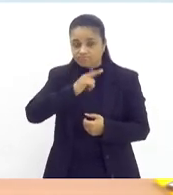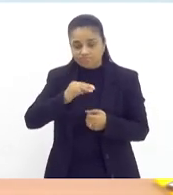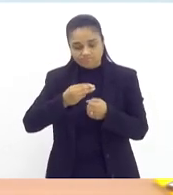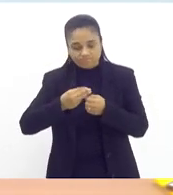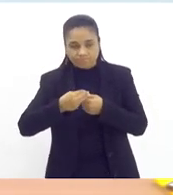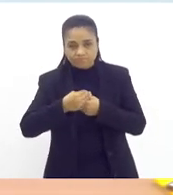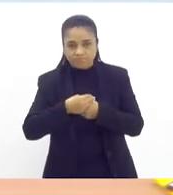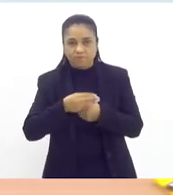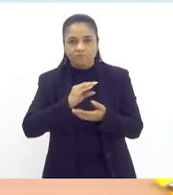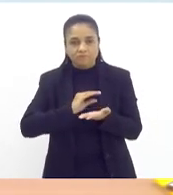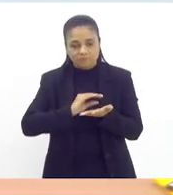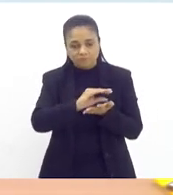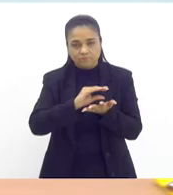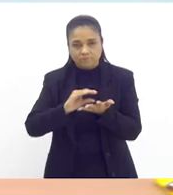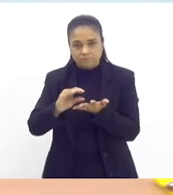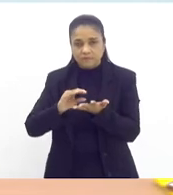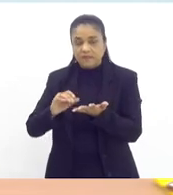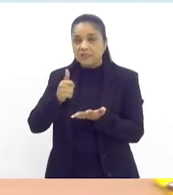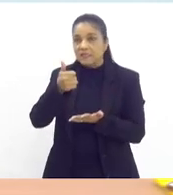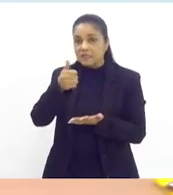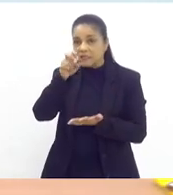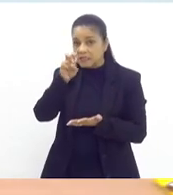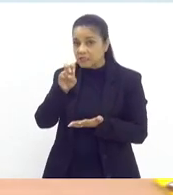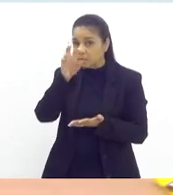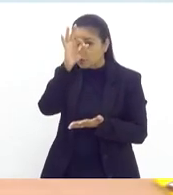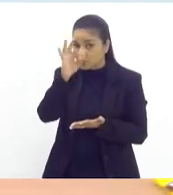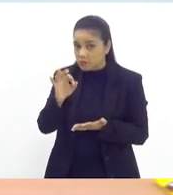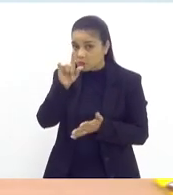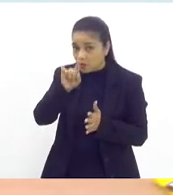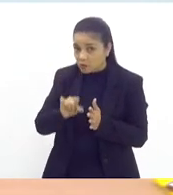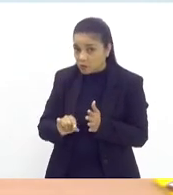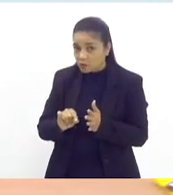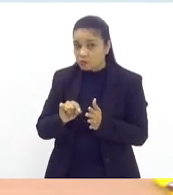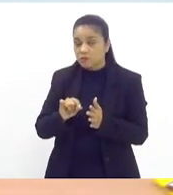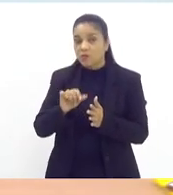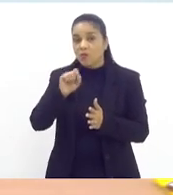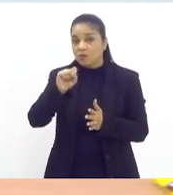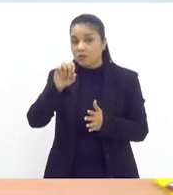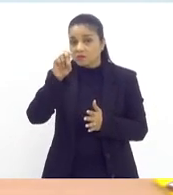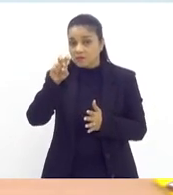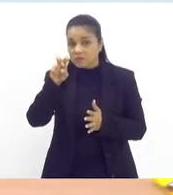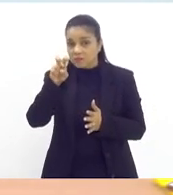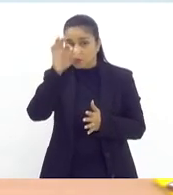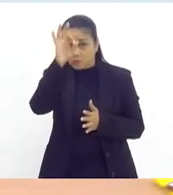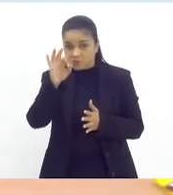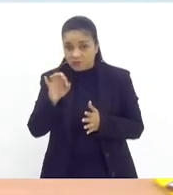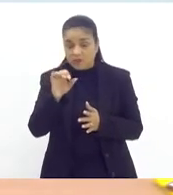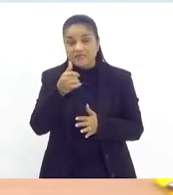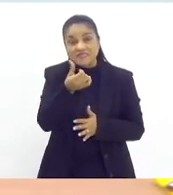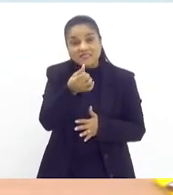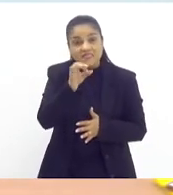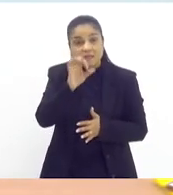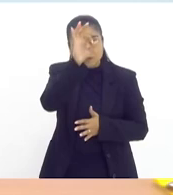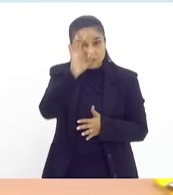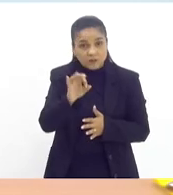aumentam a participação no bolo e 15% reduzem. Esses 85% são 61% da população, sem considerar